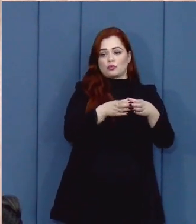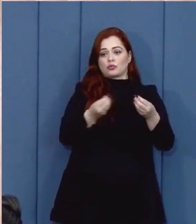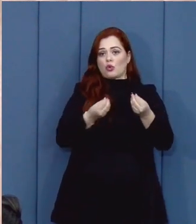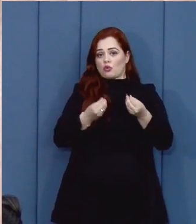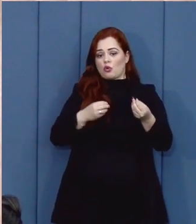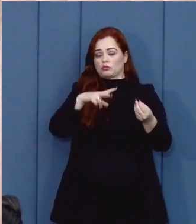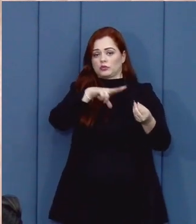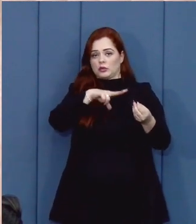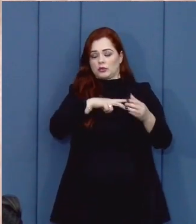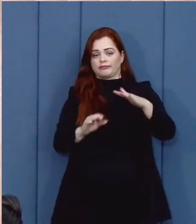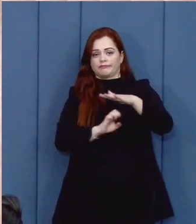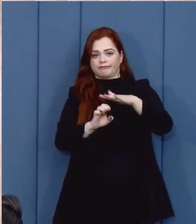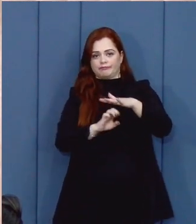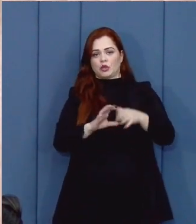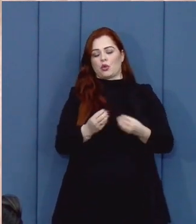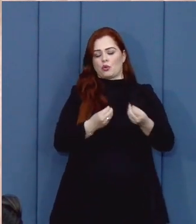tem assento no Conmetro.